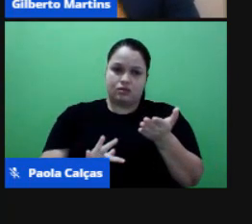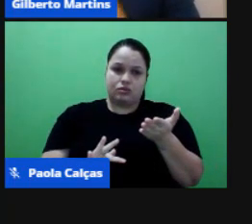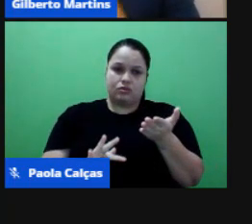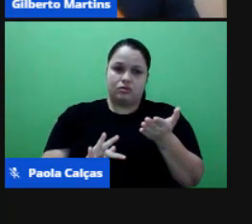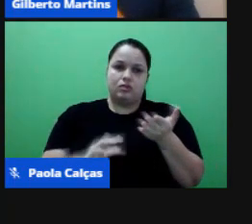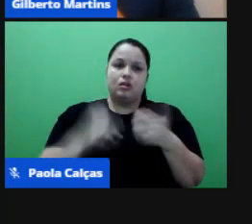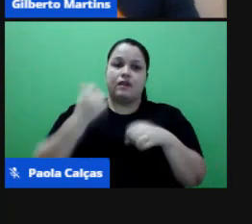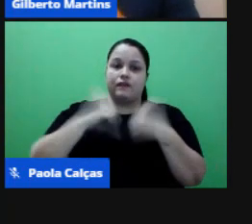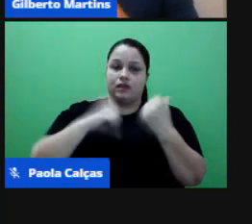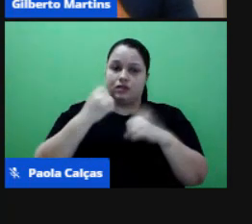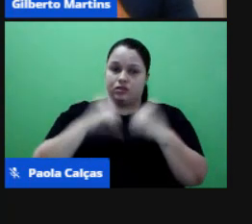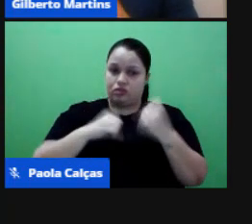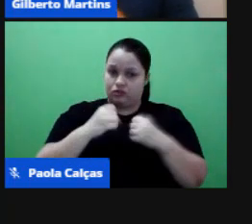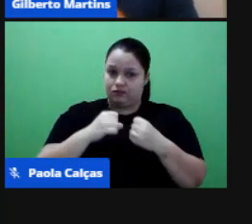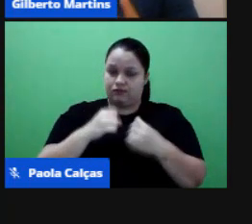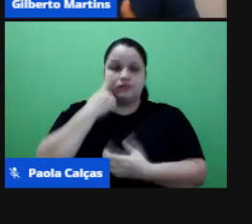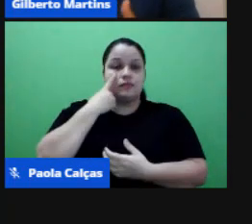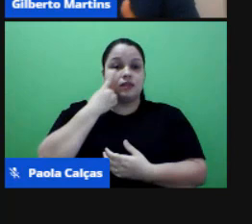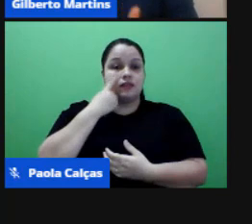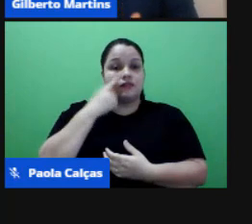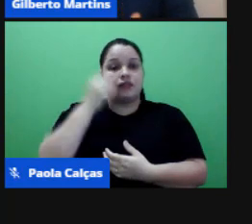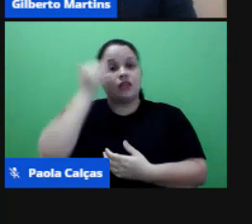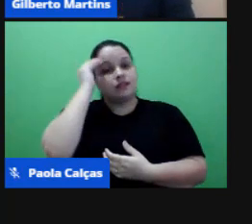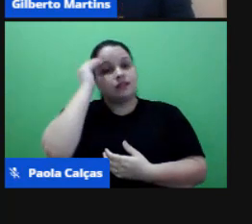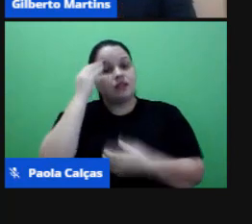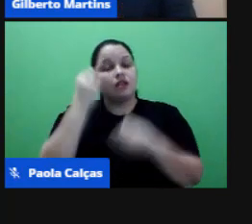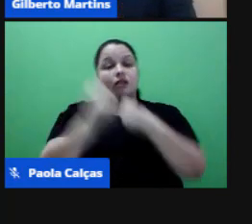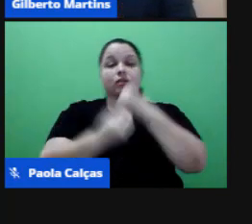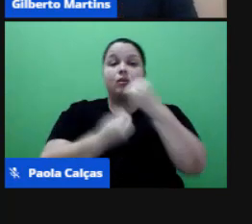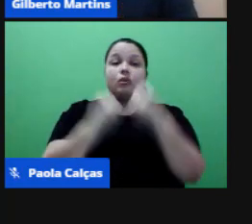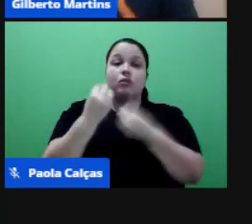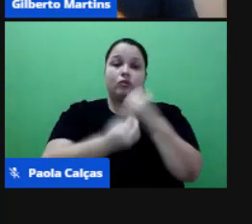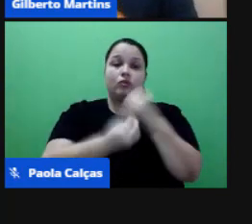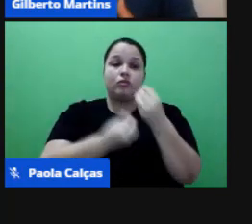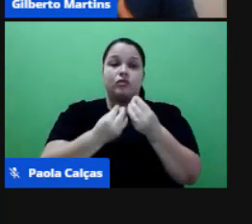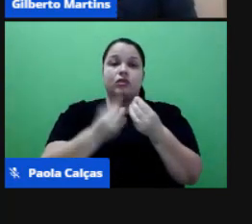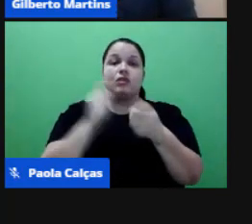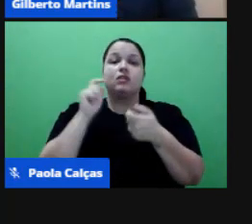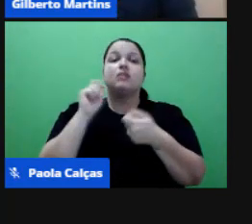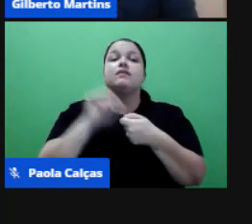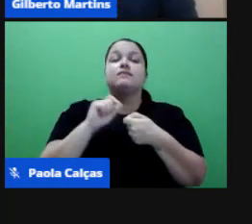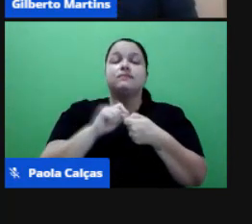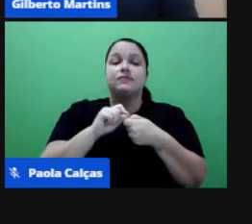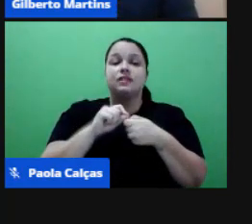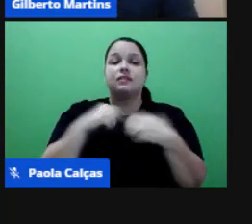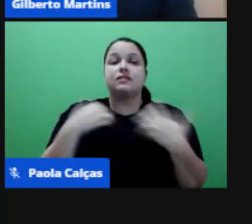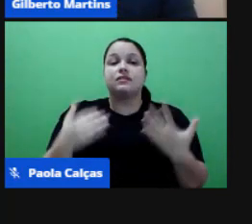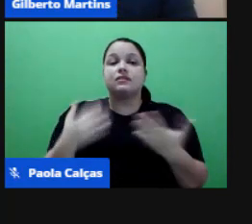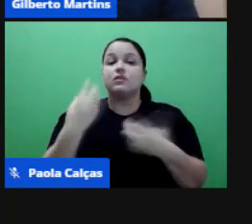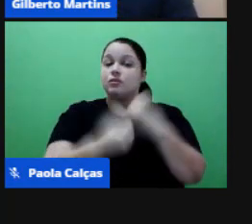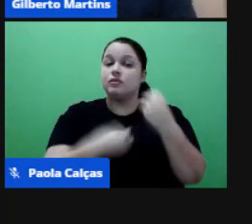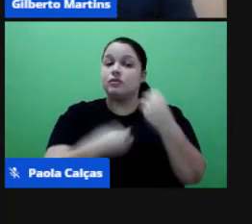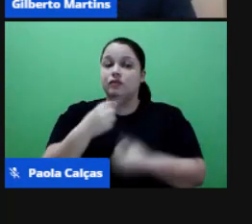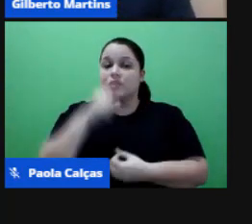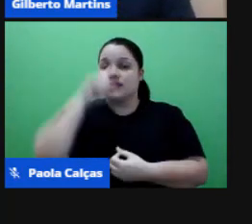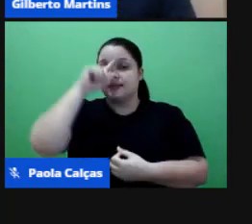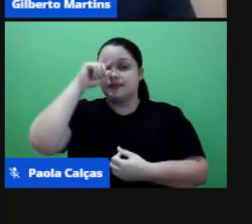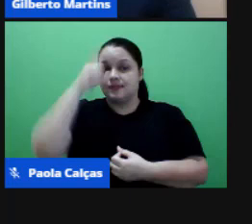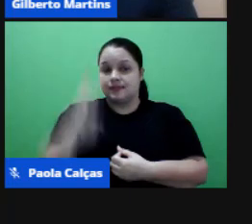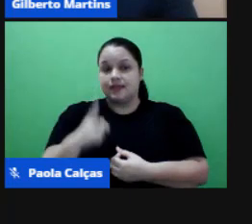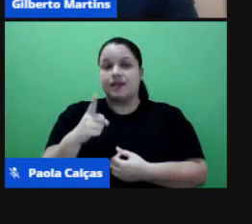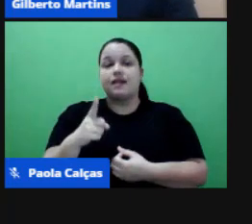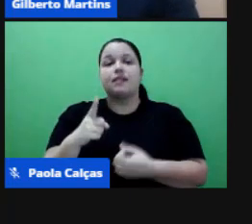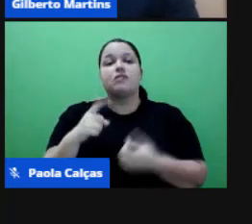diagnósticas, para a gente entender um pouco mais como que funciona, como que foi criado, construído esse